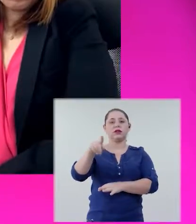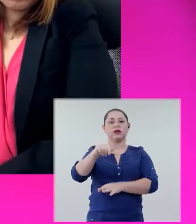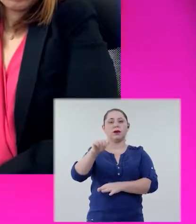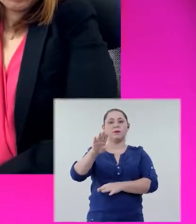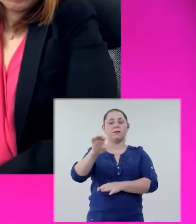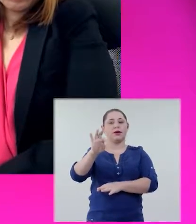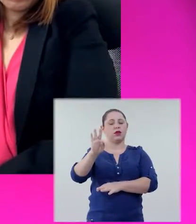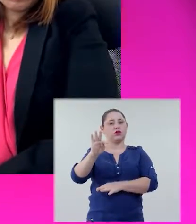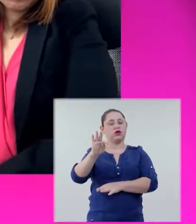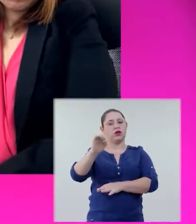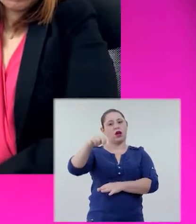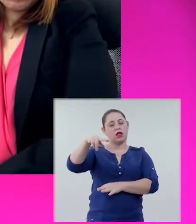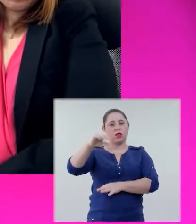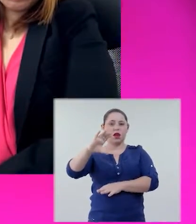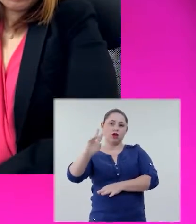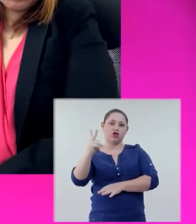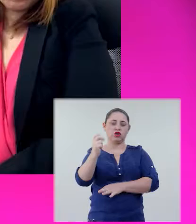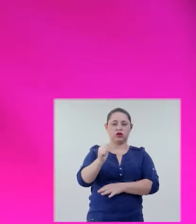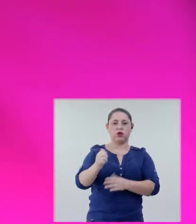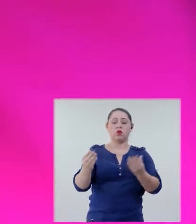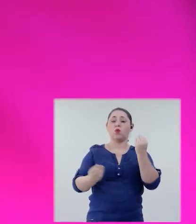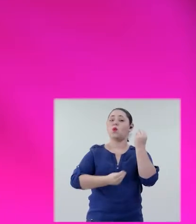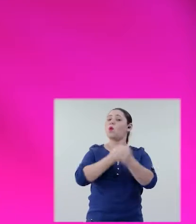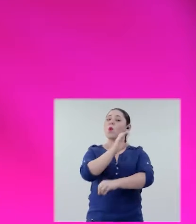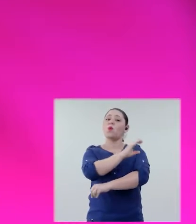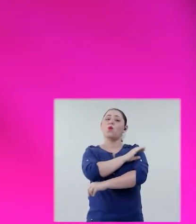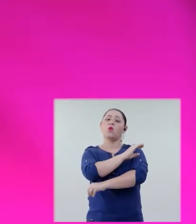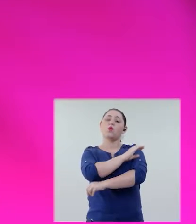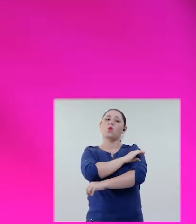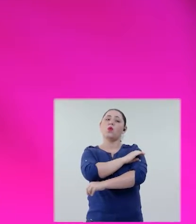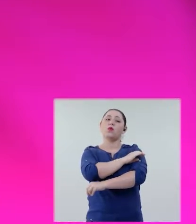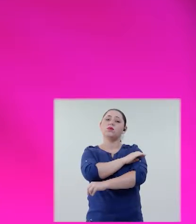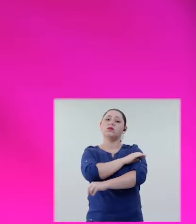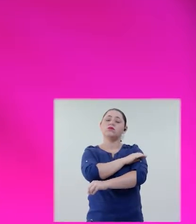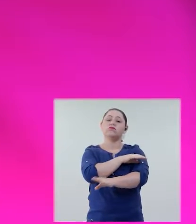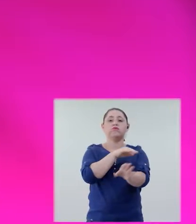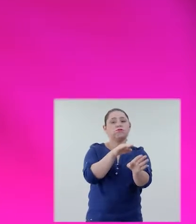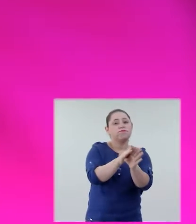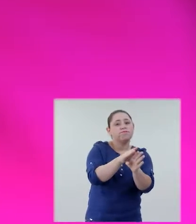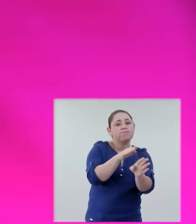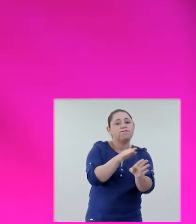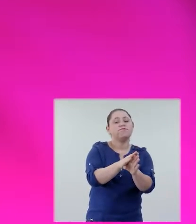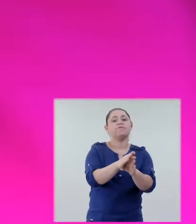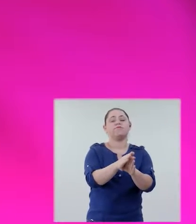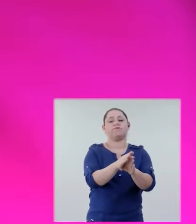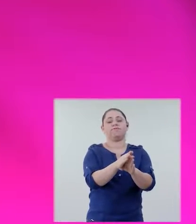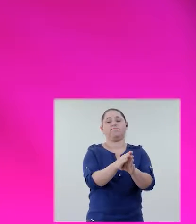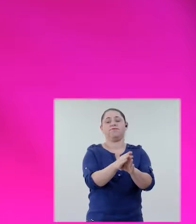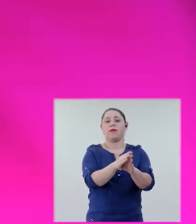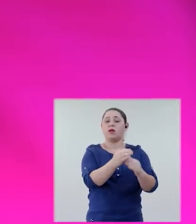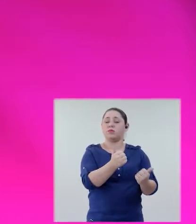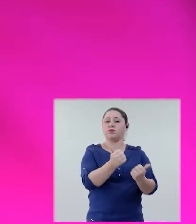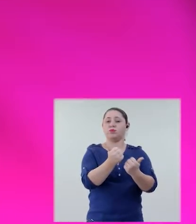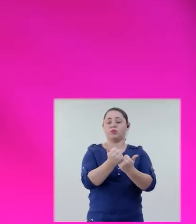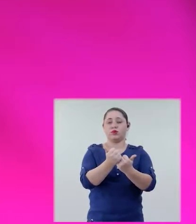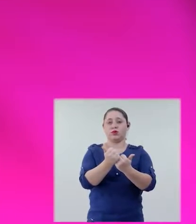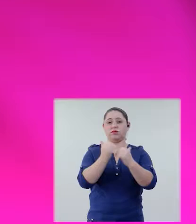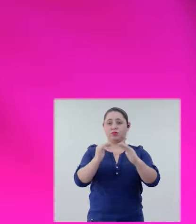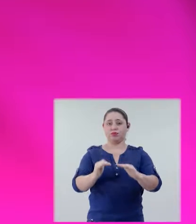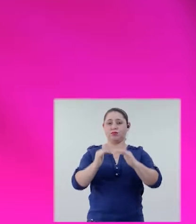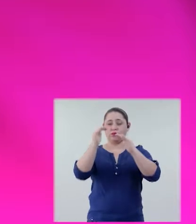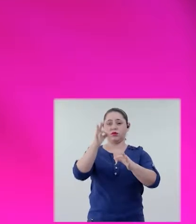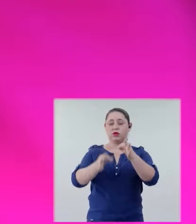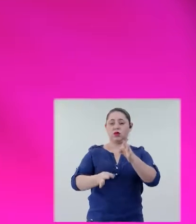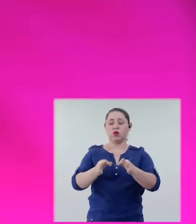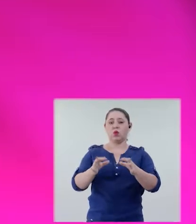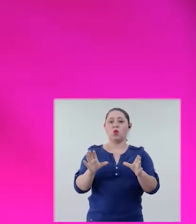Anache. A nossa função, enquanto coordenadoria, é assessorar os magistrados e as equipes